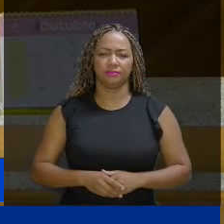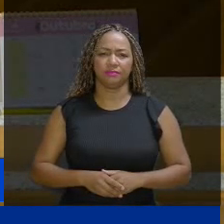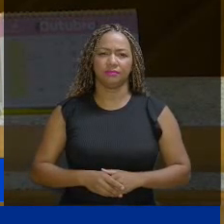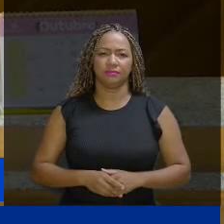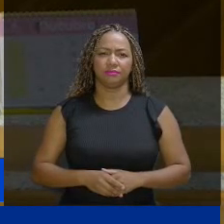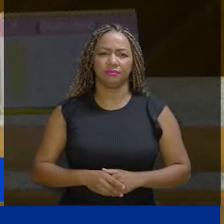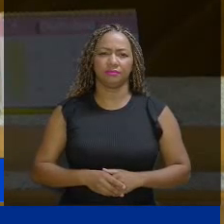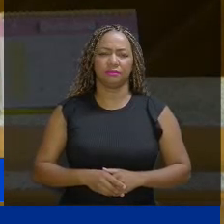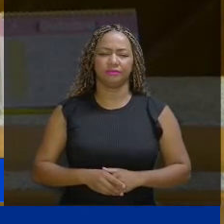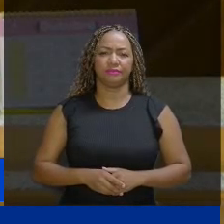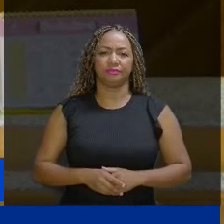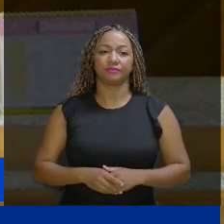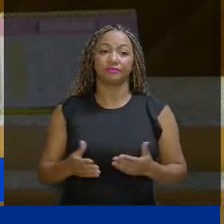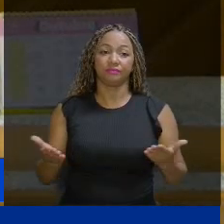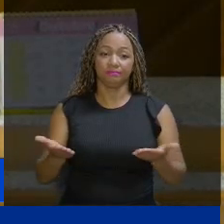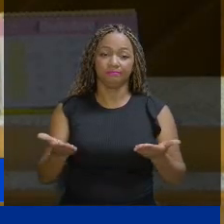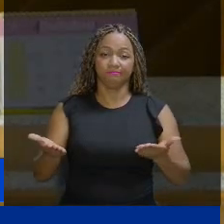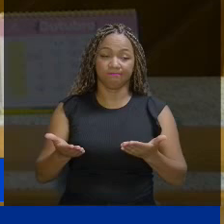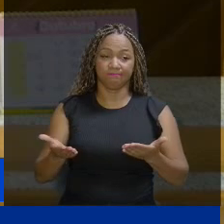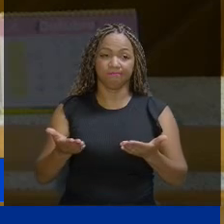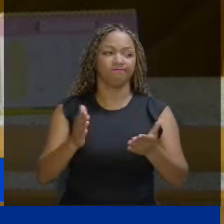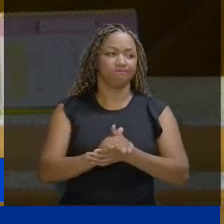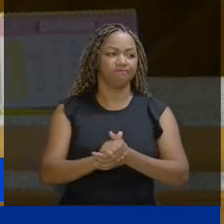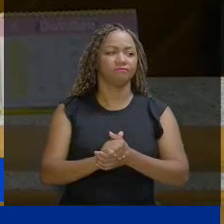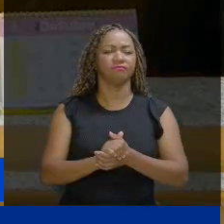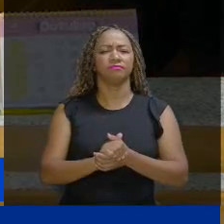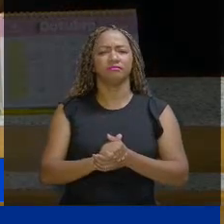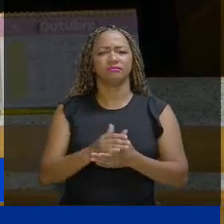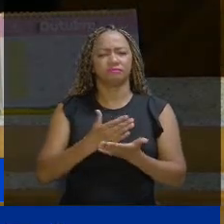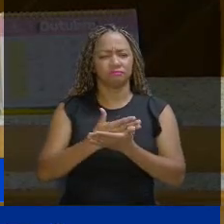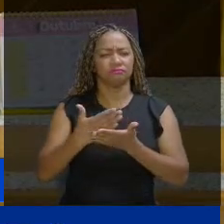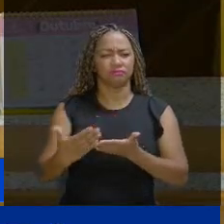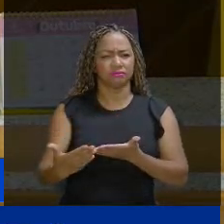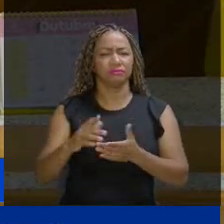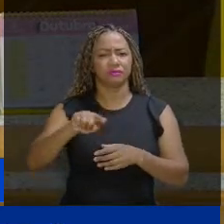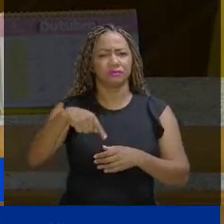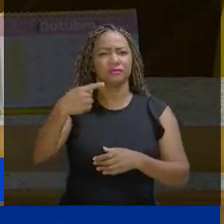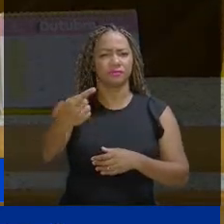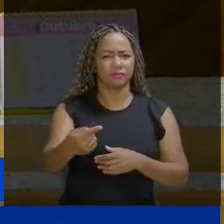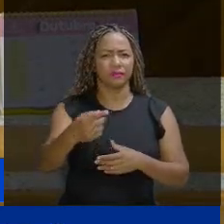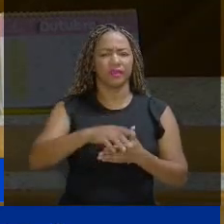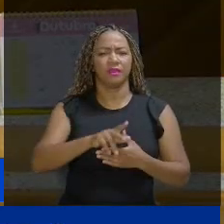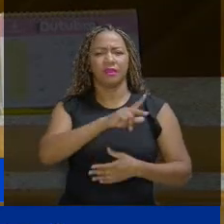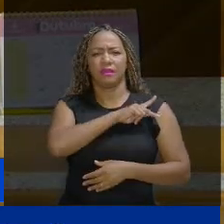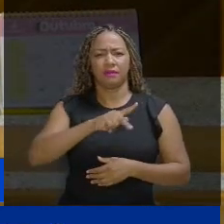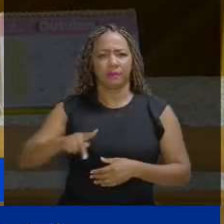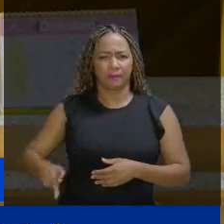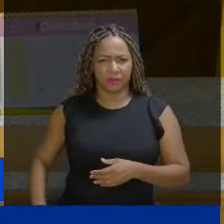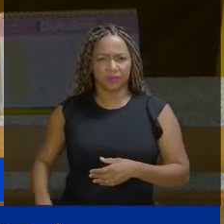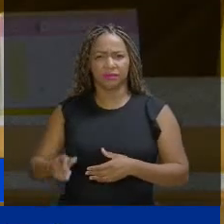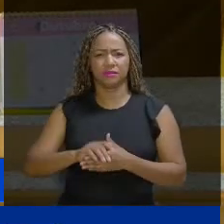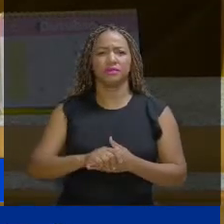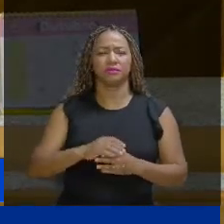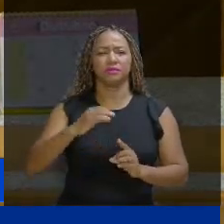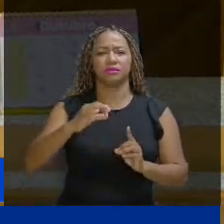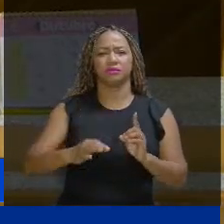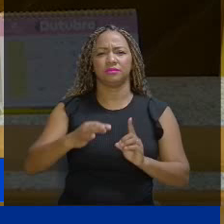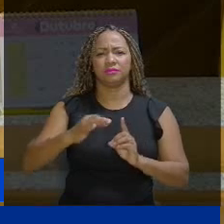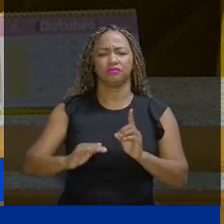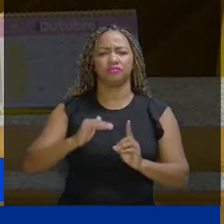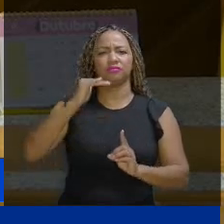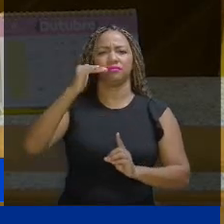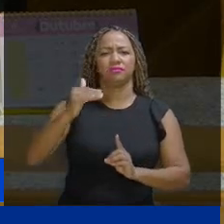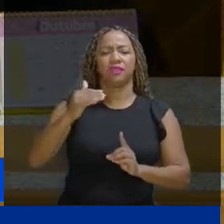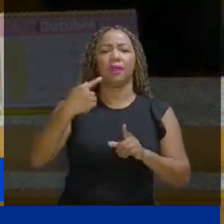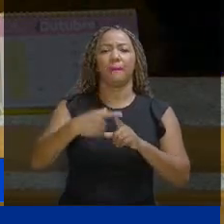Eu vou fazer aqui o pregão e depois vou passar a presidência ao desembargador Carlos Torque,